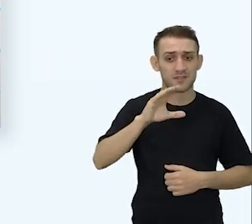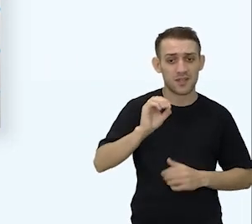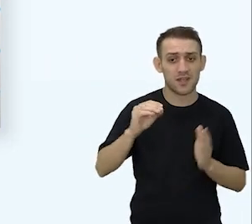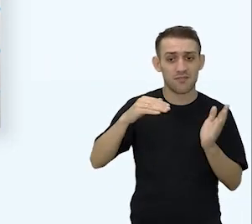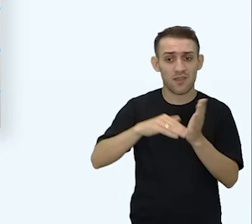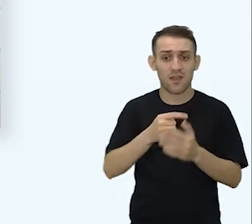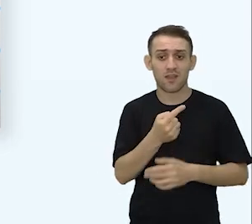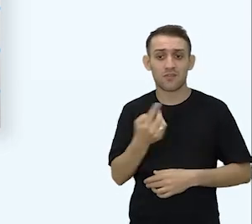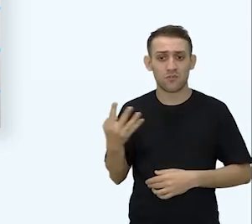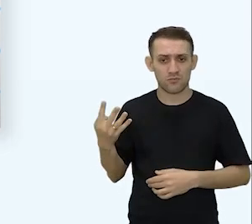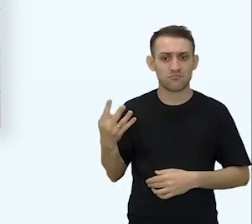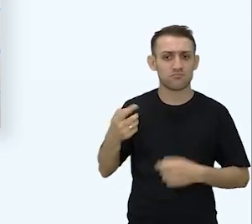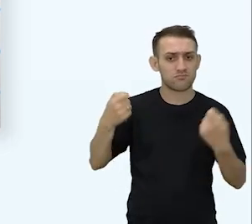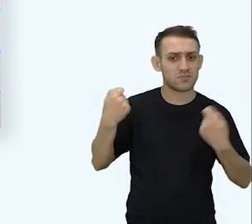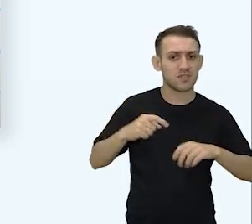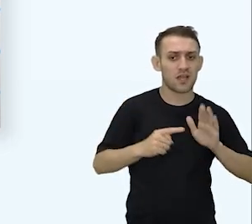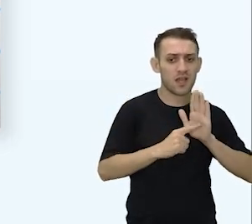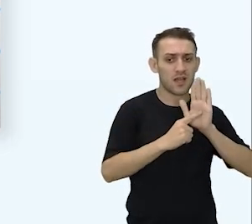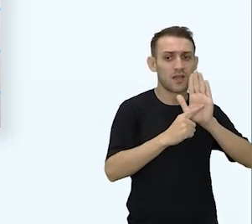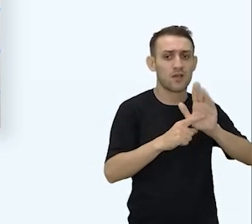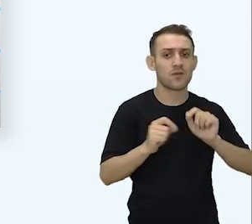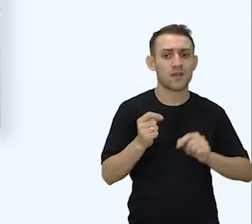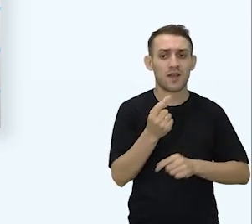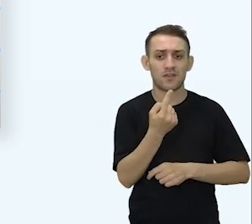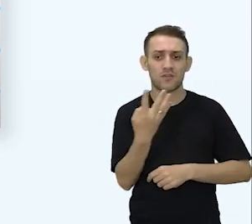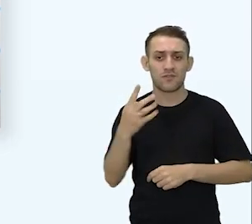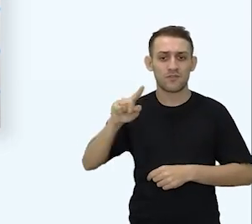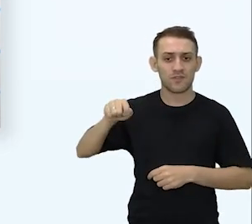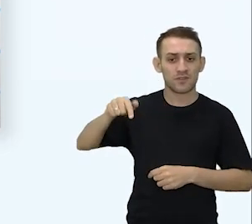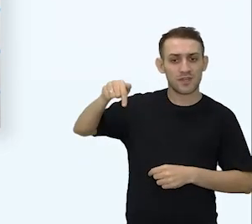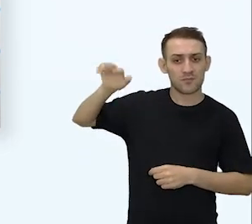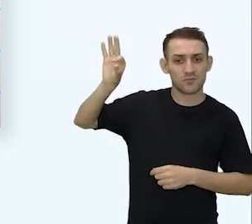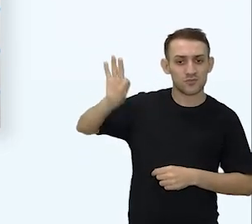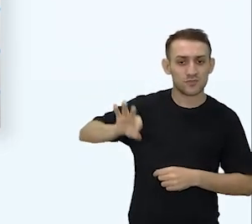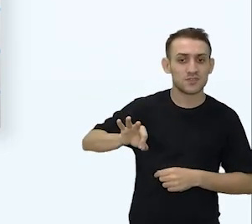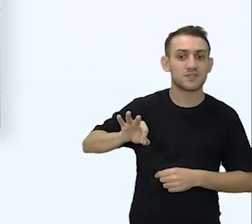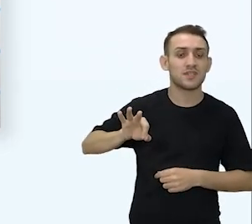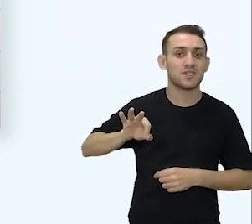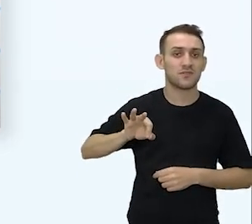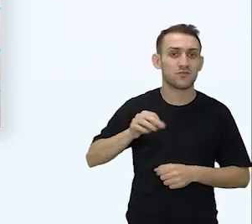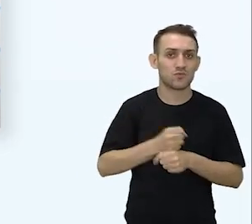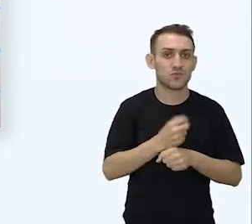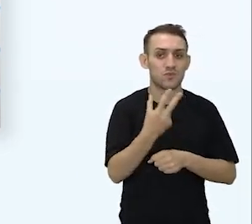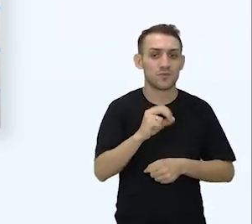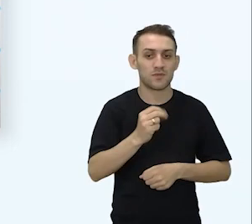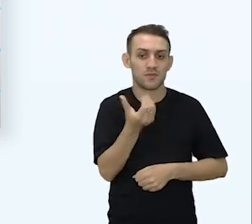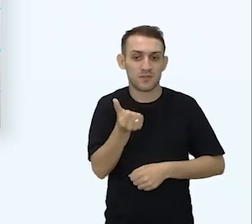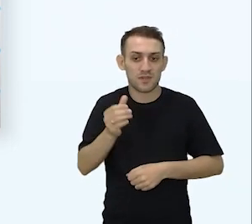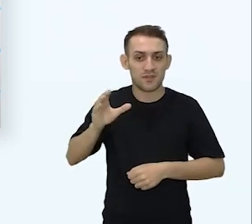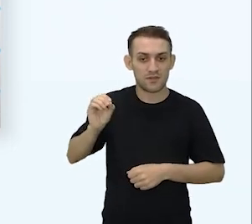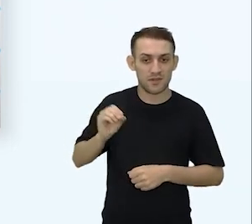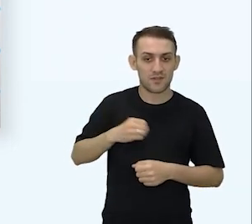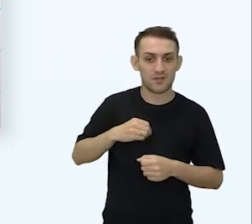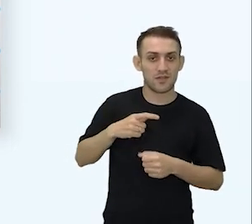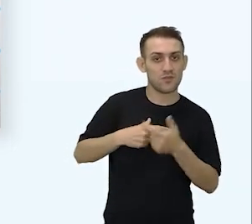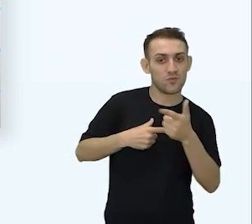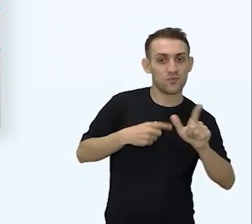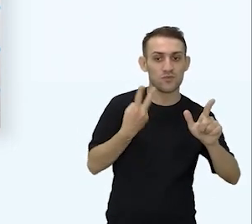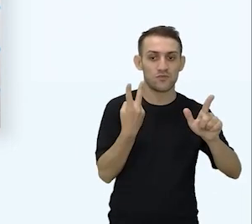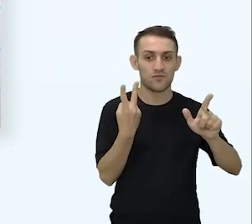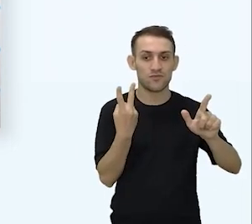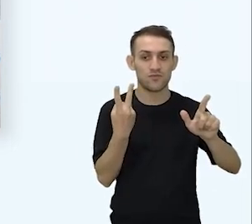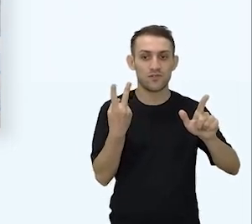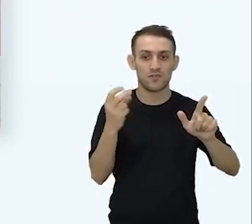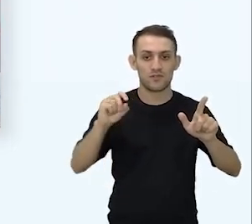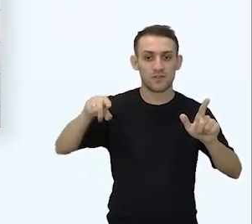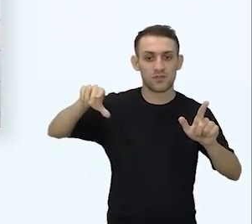14 anos, deverão representar 14,7% da população em 2060, frente a 21,9% em